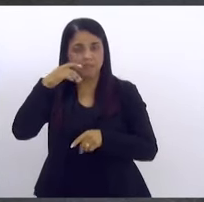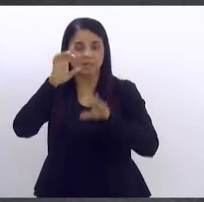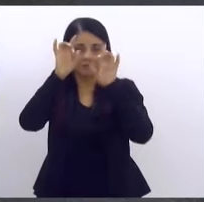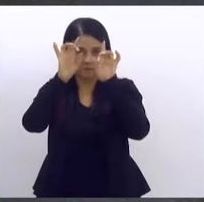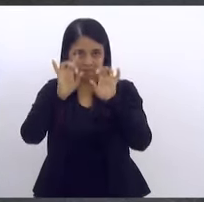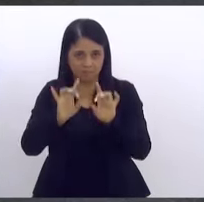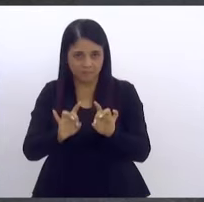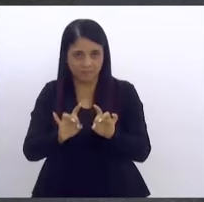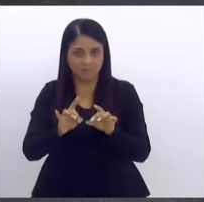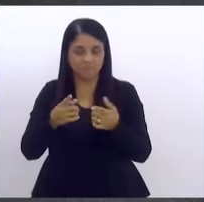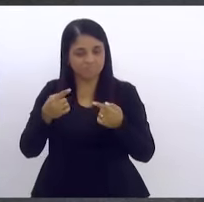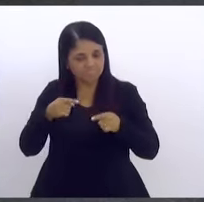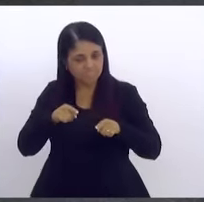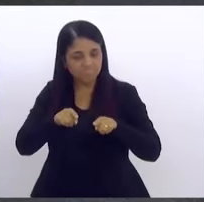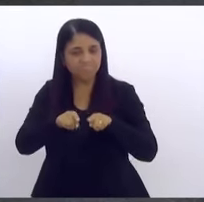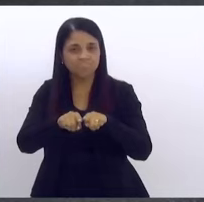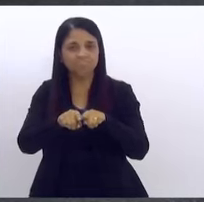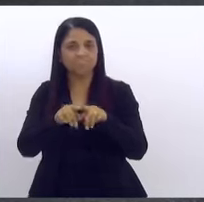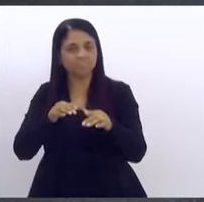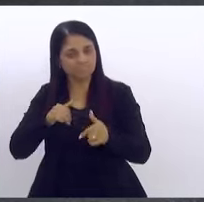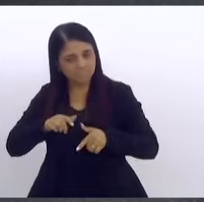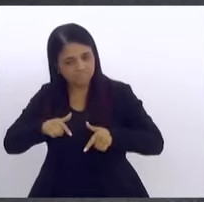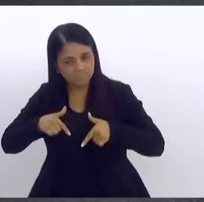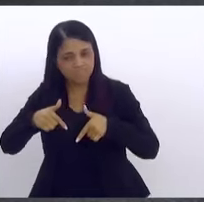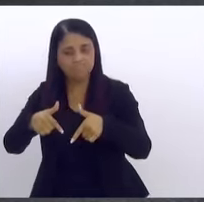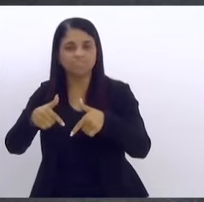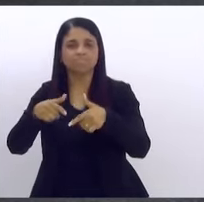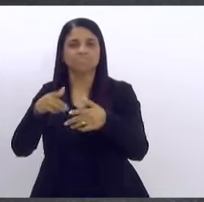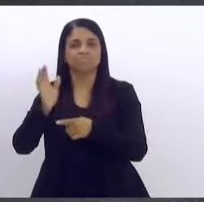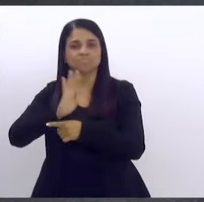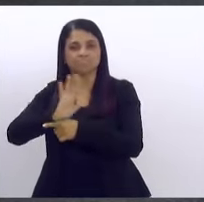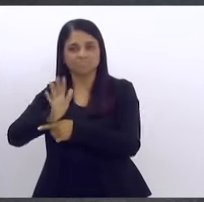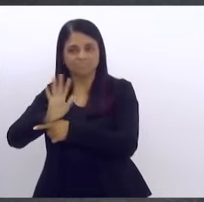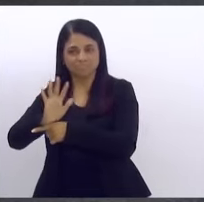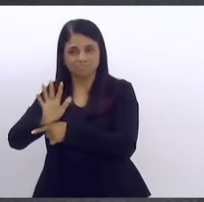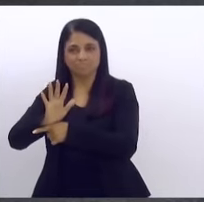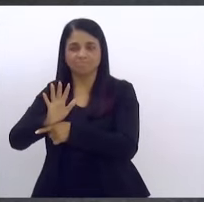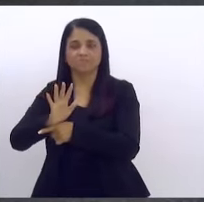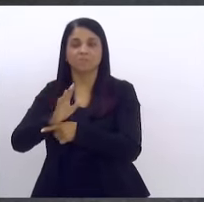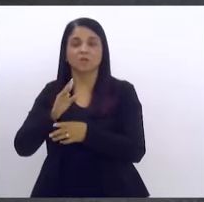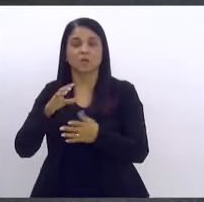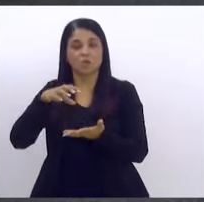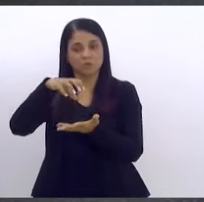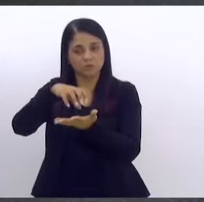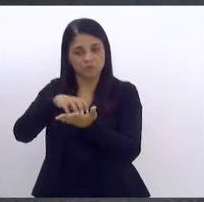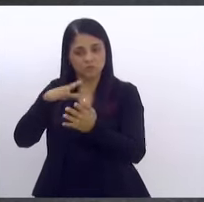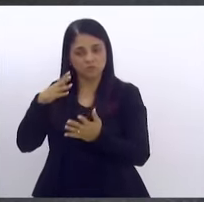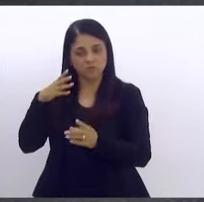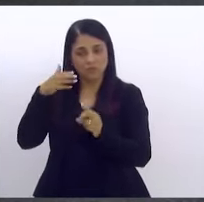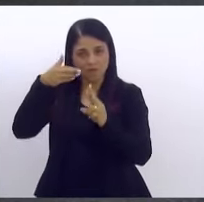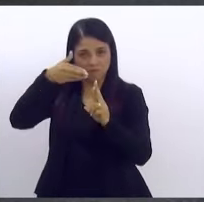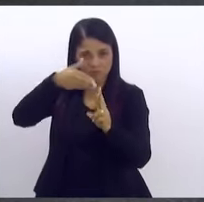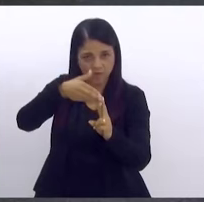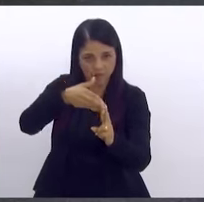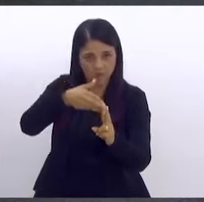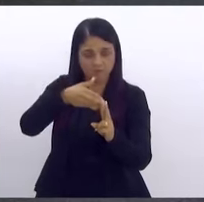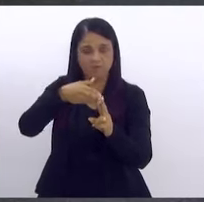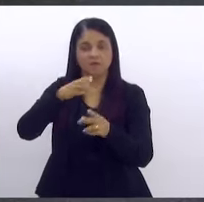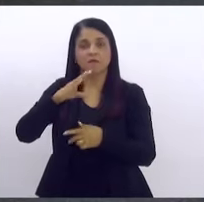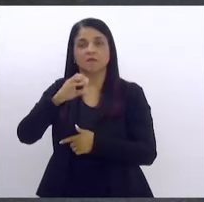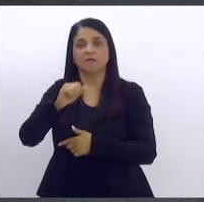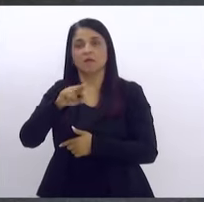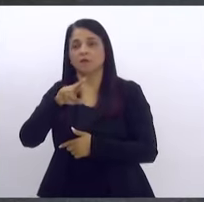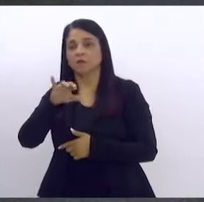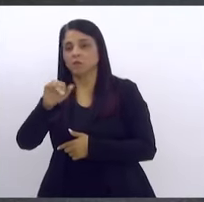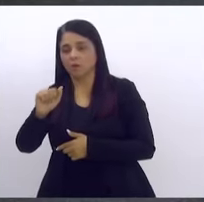negra engajada no fazer cinematográfico. O Centro de Referência Afro-Carioca de Cinema realiza há vários anos